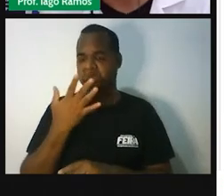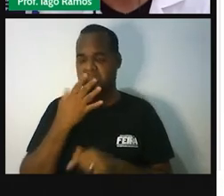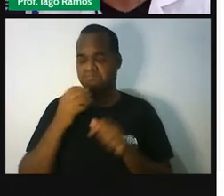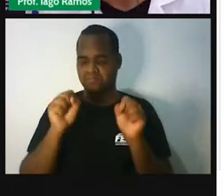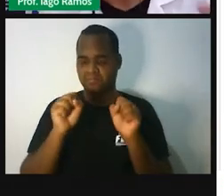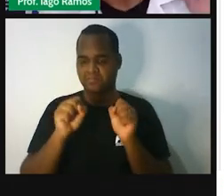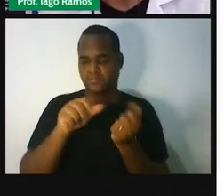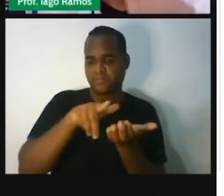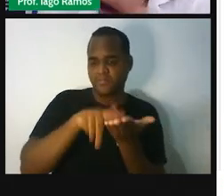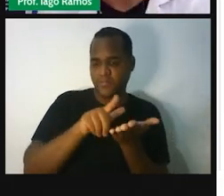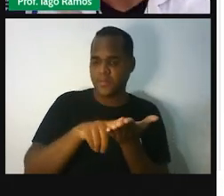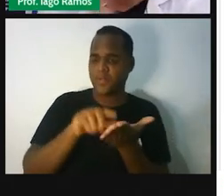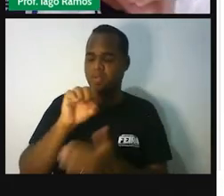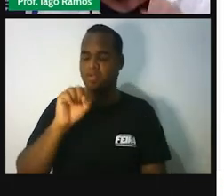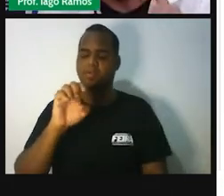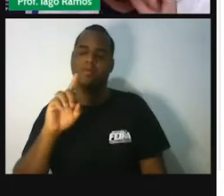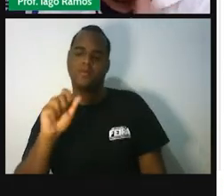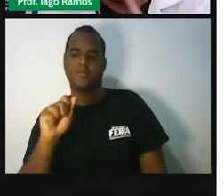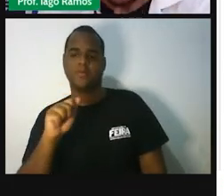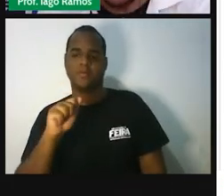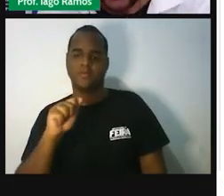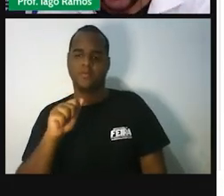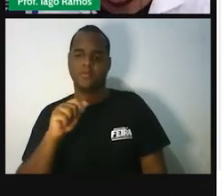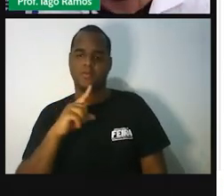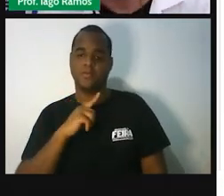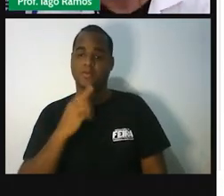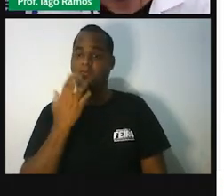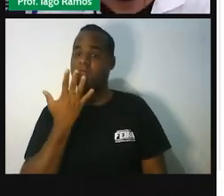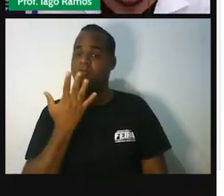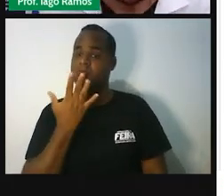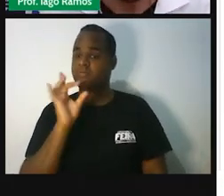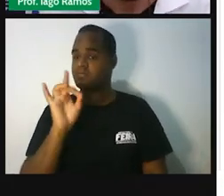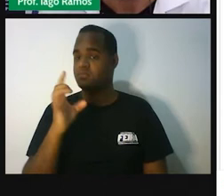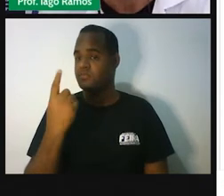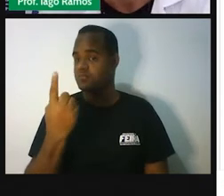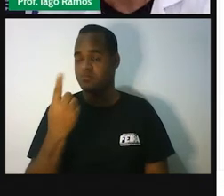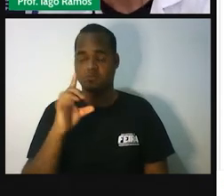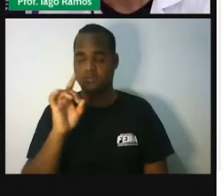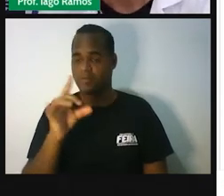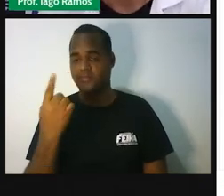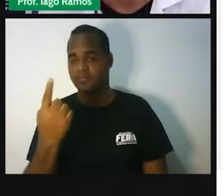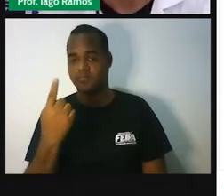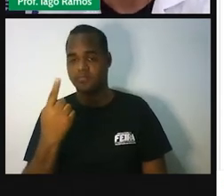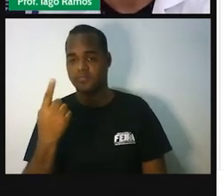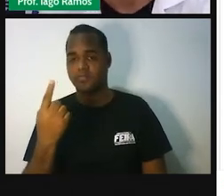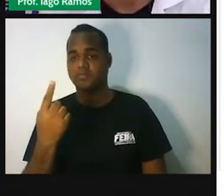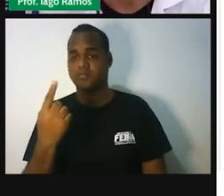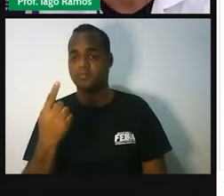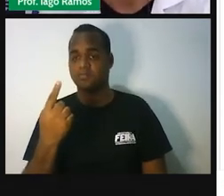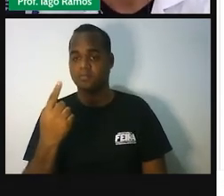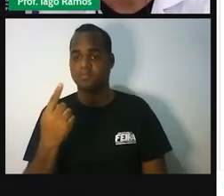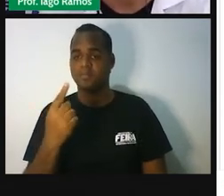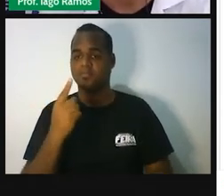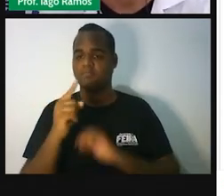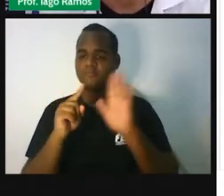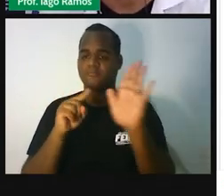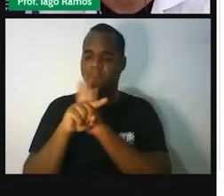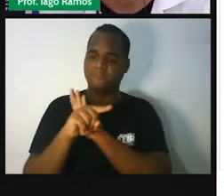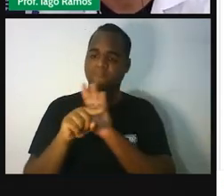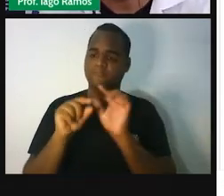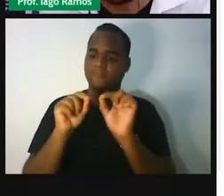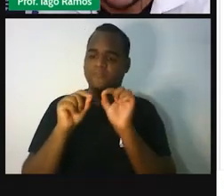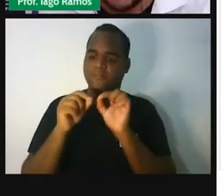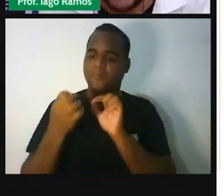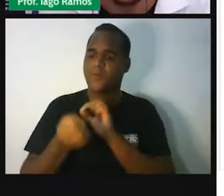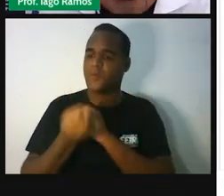essa pipa. Cada pipa vai ter uma única cor, tá beleza? E aí a pergunta é a seguinte: quantas opções